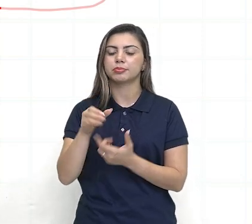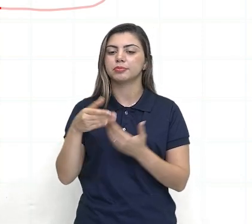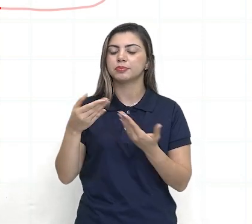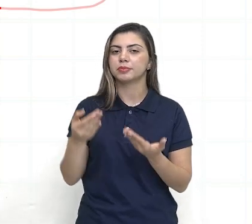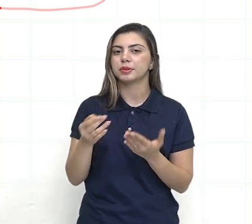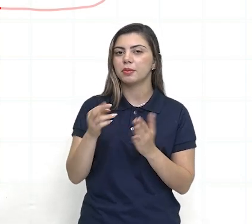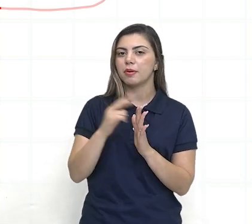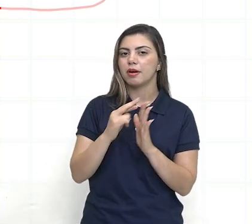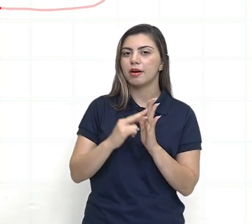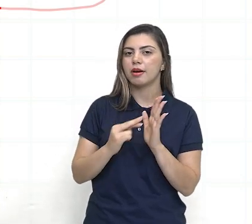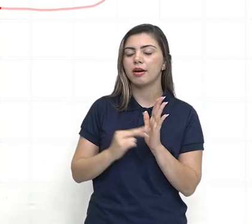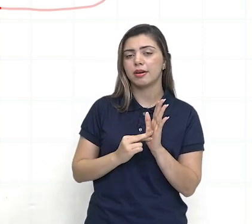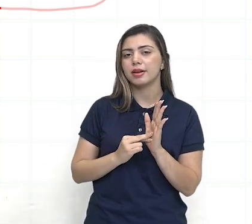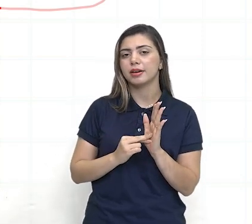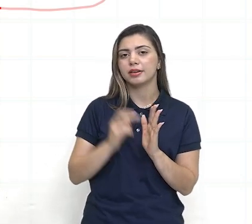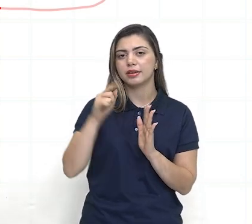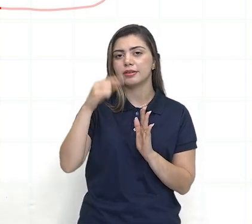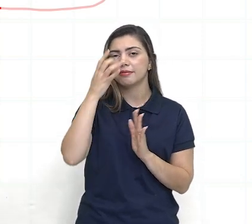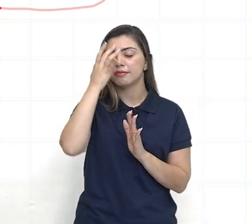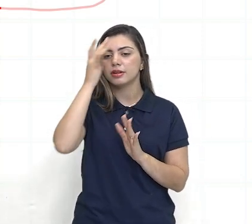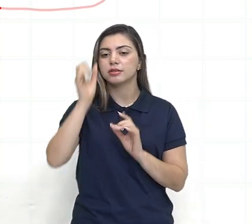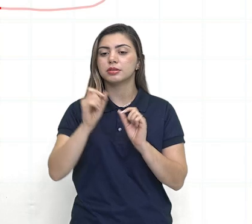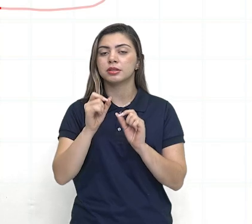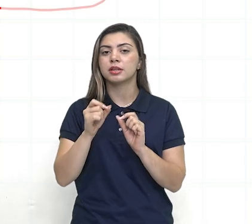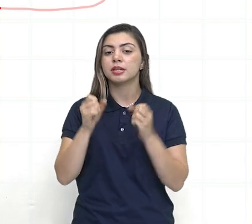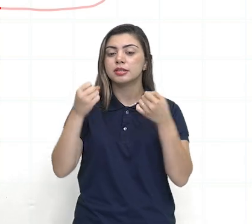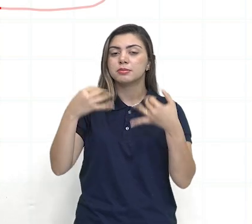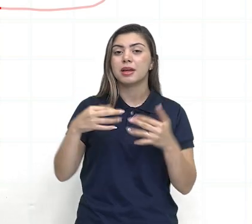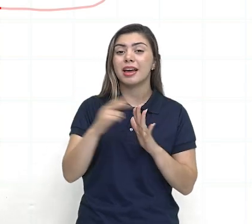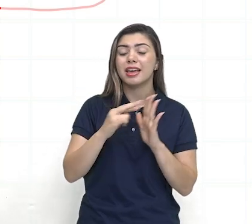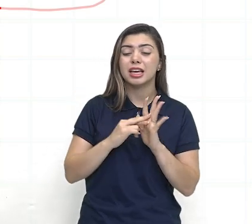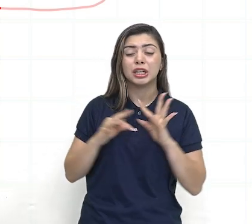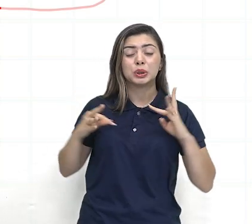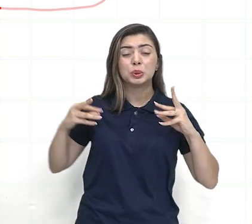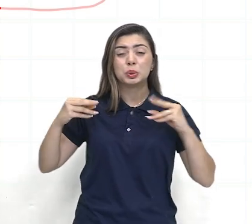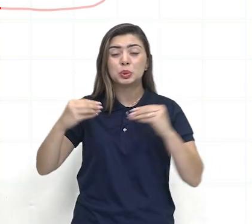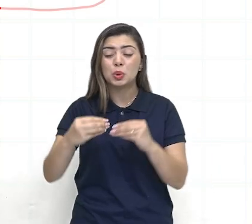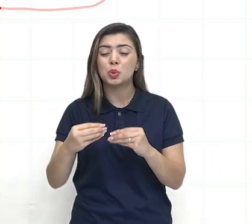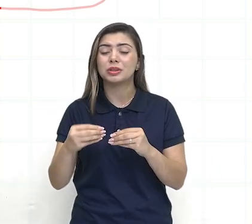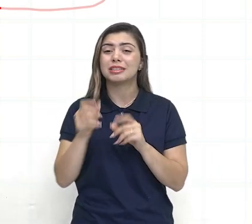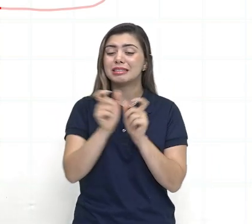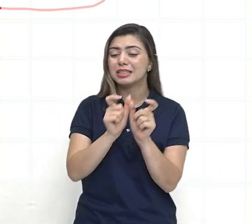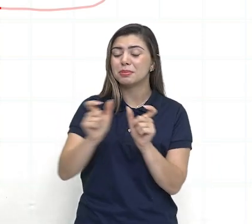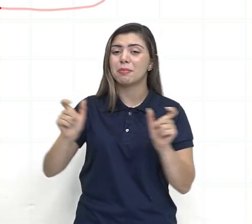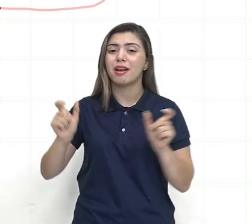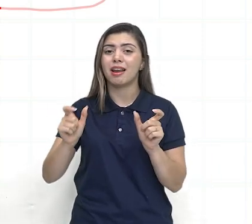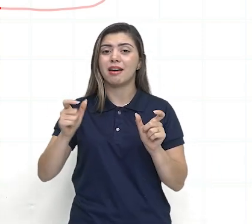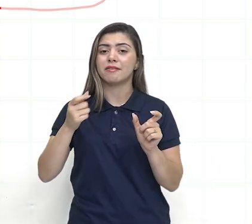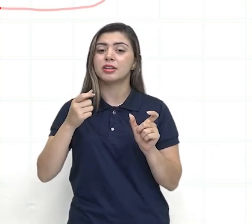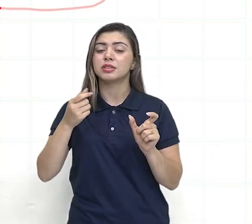Então, a regra é clara. Ela diz que todas as palavras, todos os vocábulos na língua portuguesa que